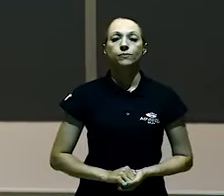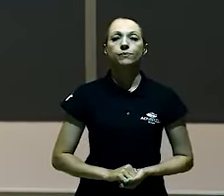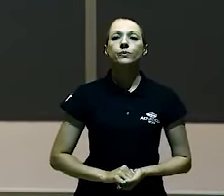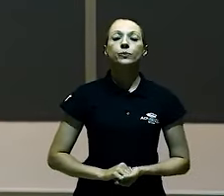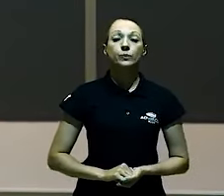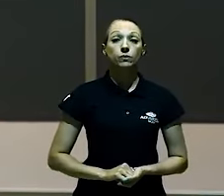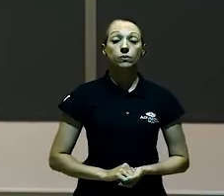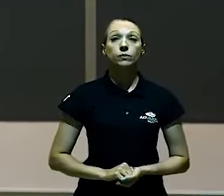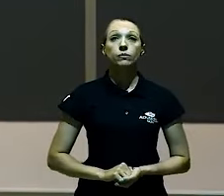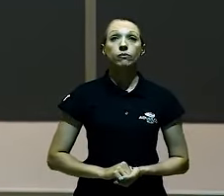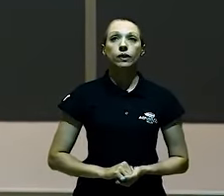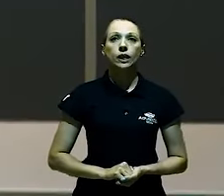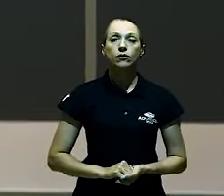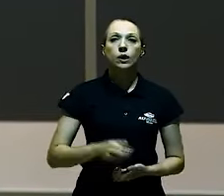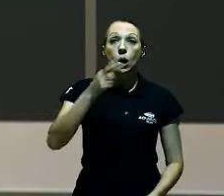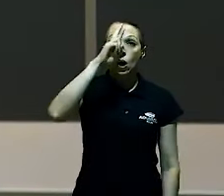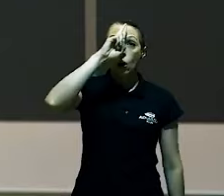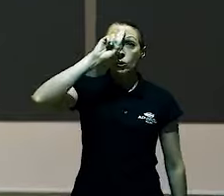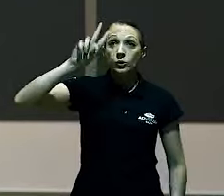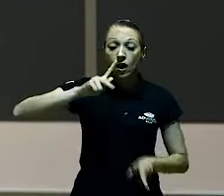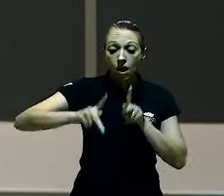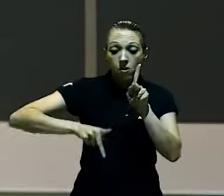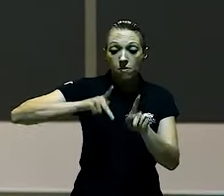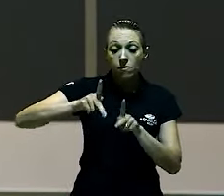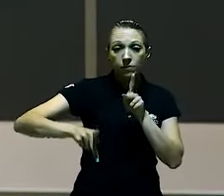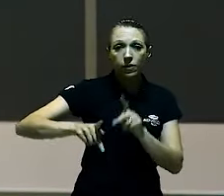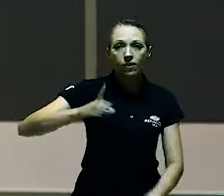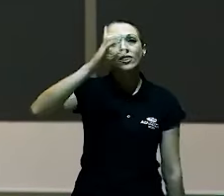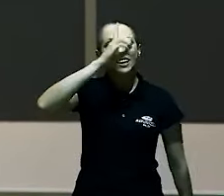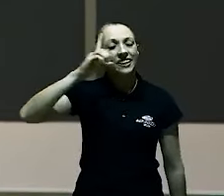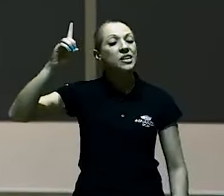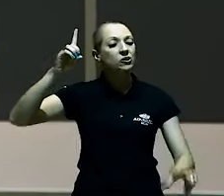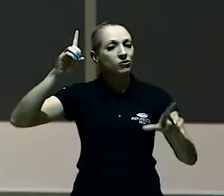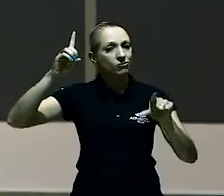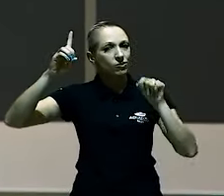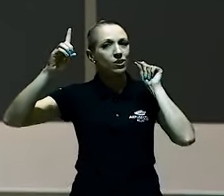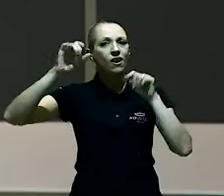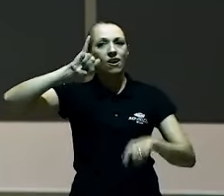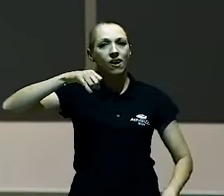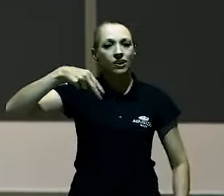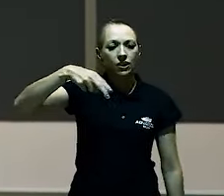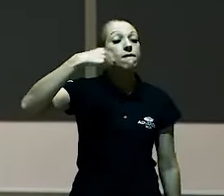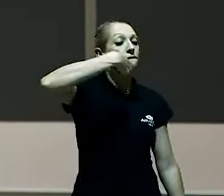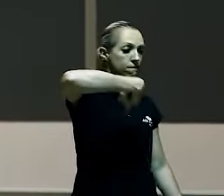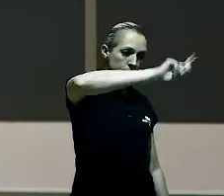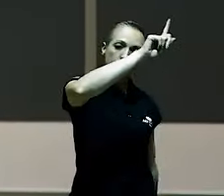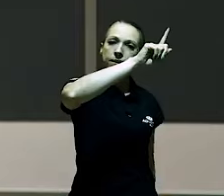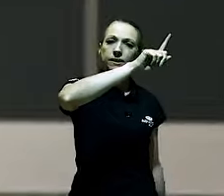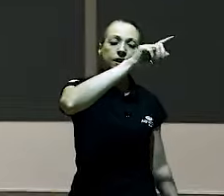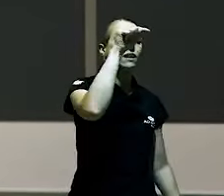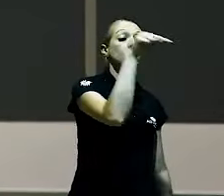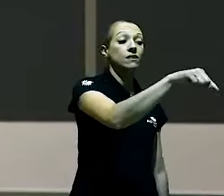nações, está chamando Jonas e enviando Jonas em uma missão de misericórdia. Apesar da estrutura do texto que você